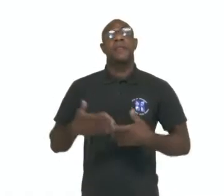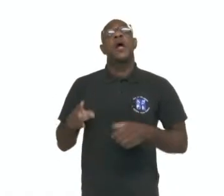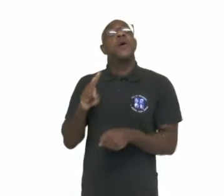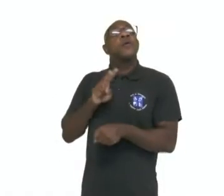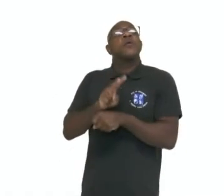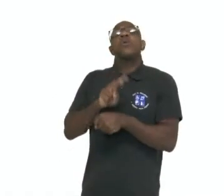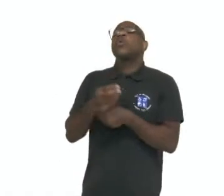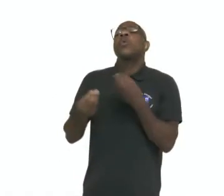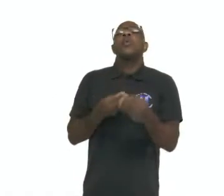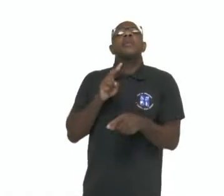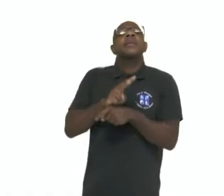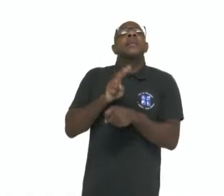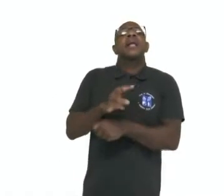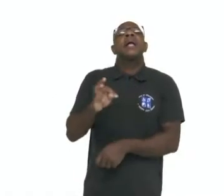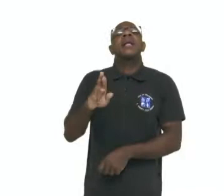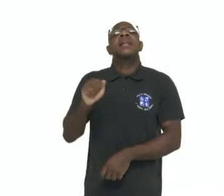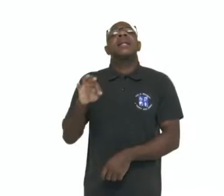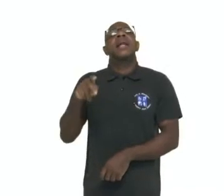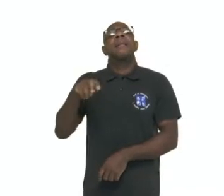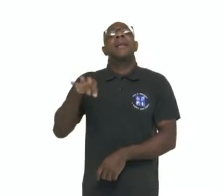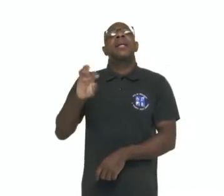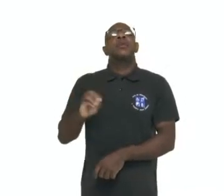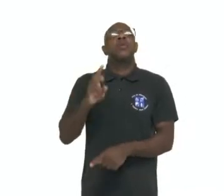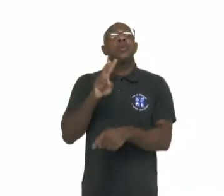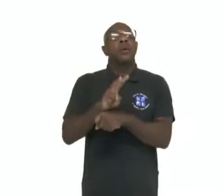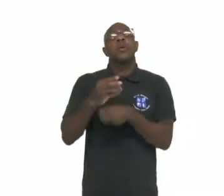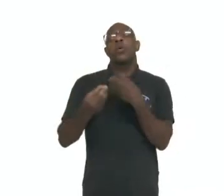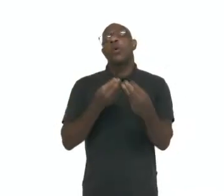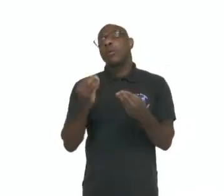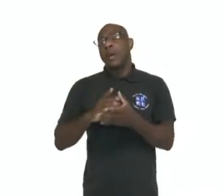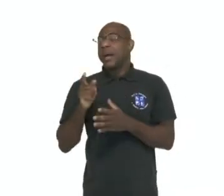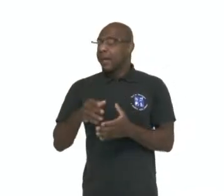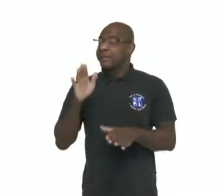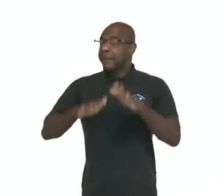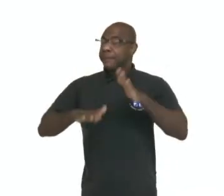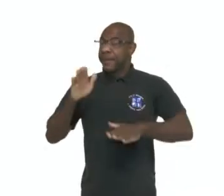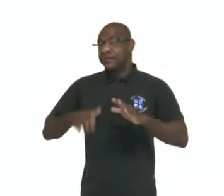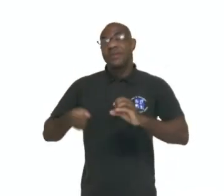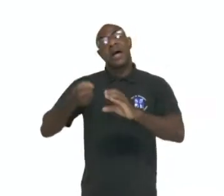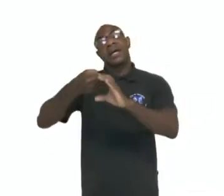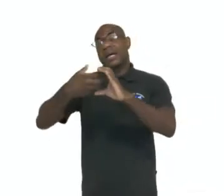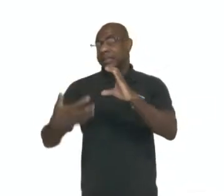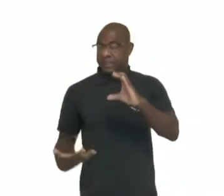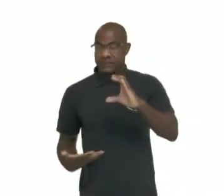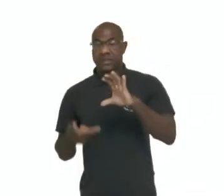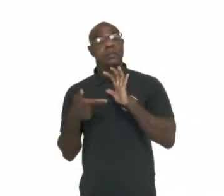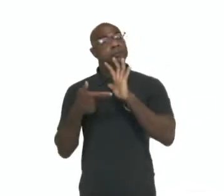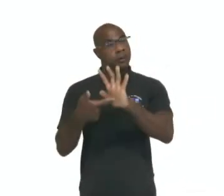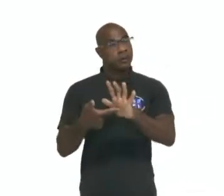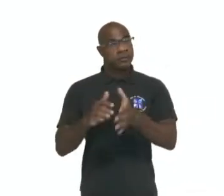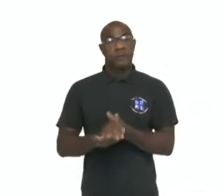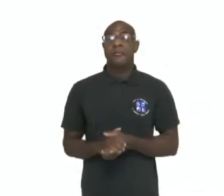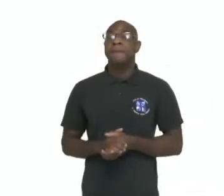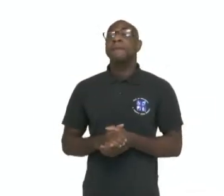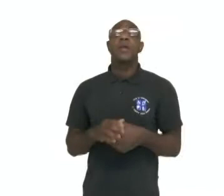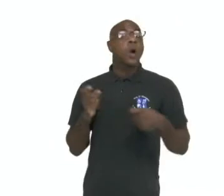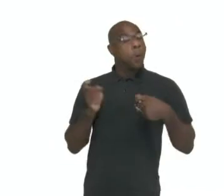tratamento vai ser feito de acordo com as características apresentadas. Normalmente, o médico